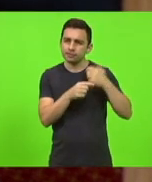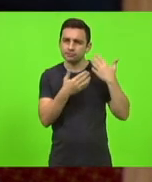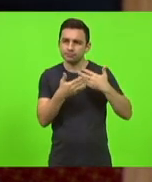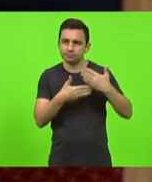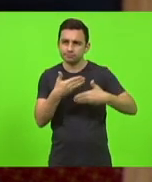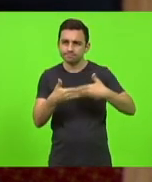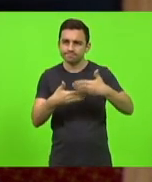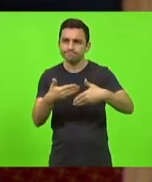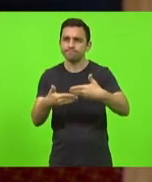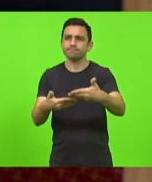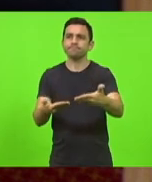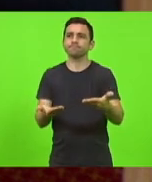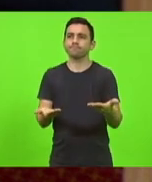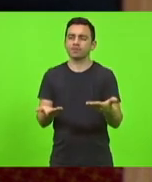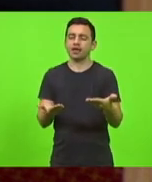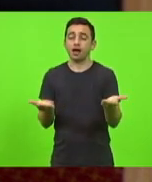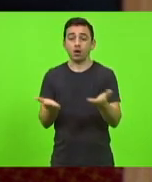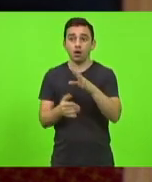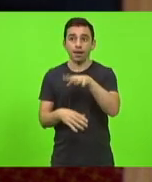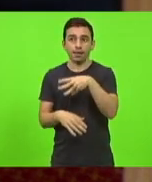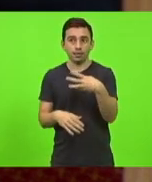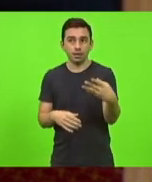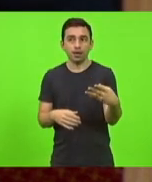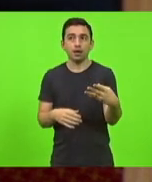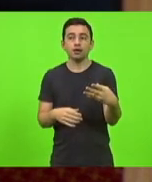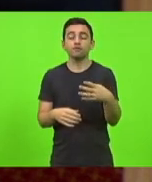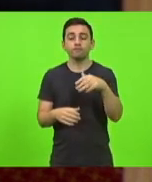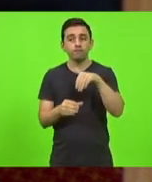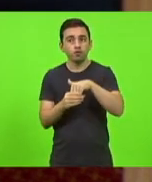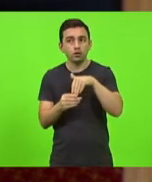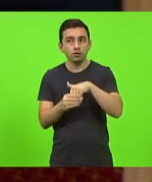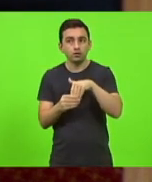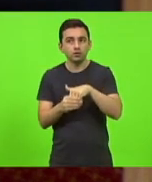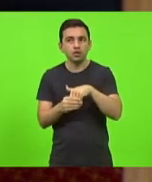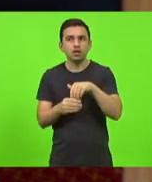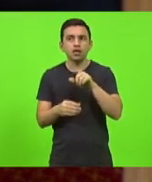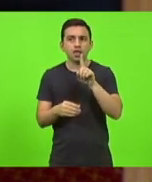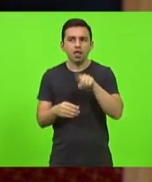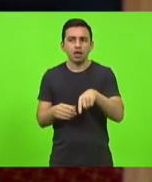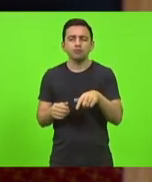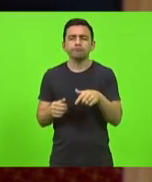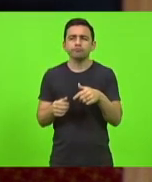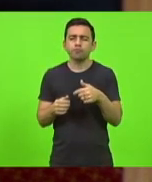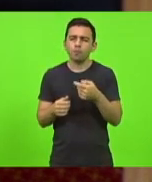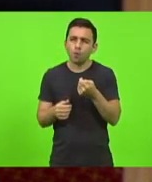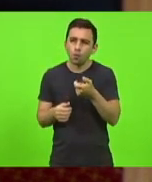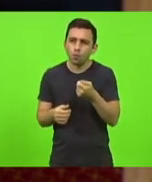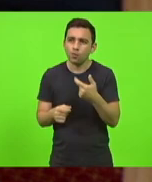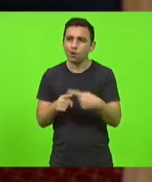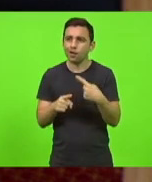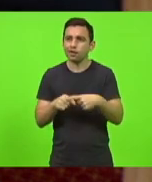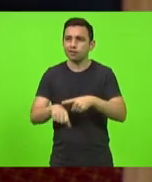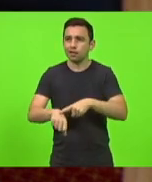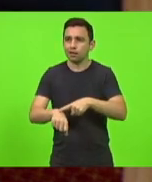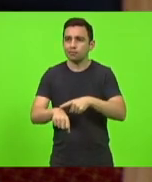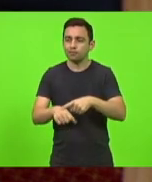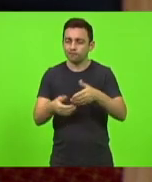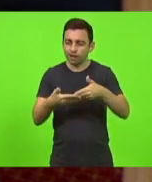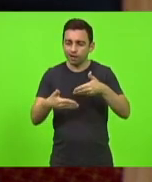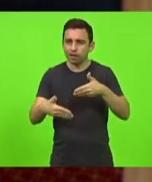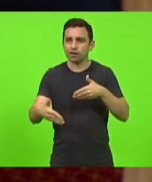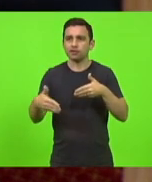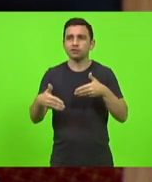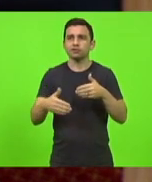reiterar, ainda que o calendário de votações seja mais exíguo em razão do tempo, nós estamos chegando no final do tempo do